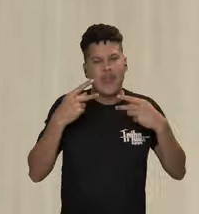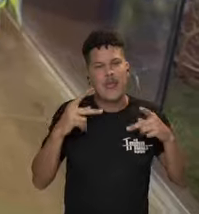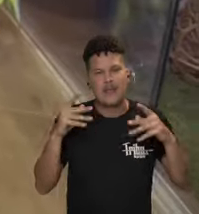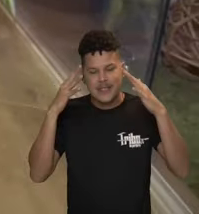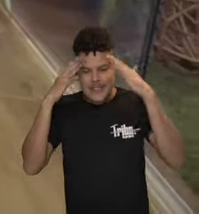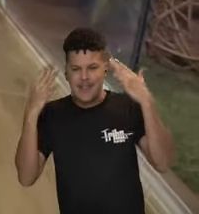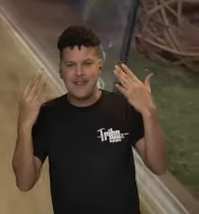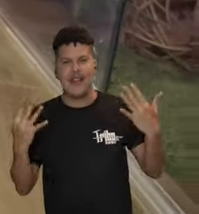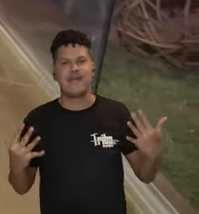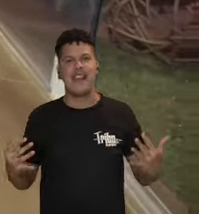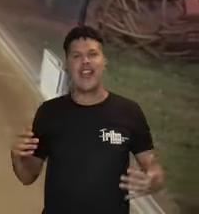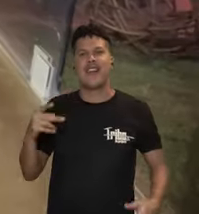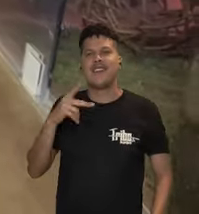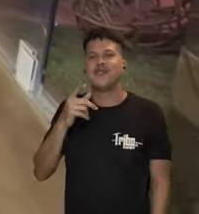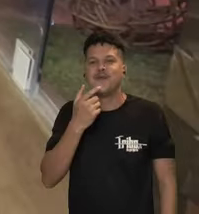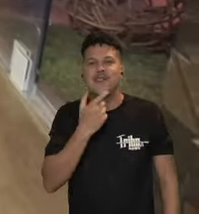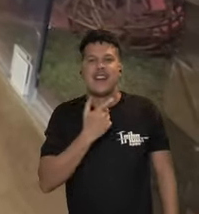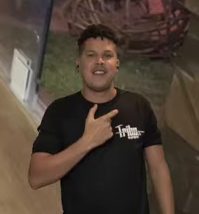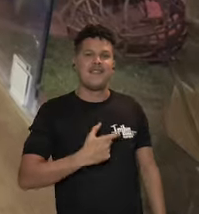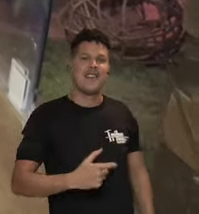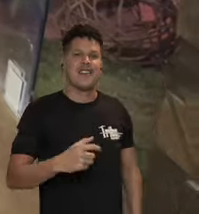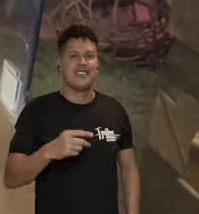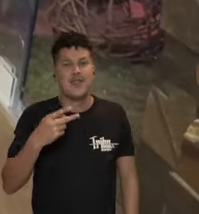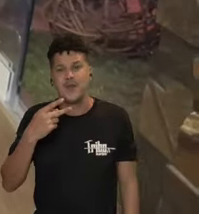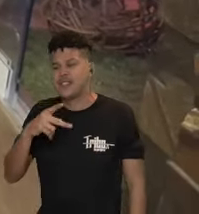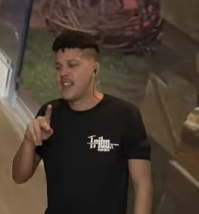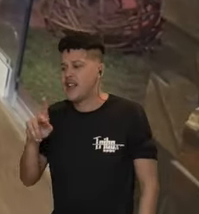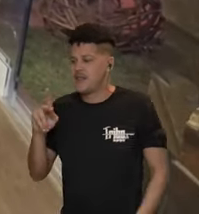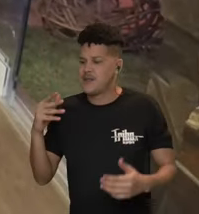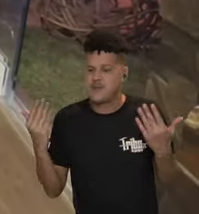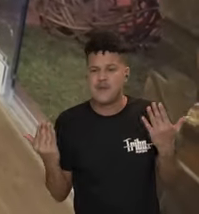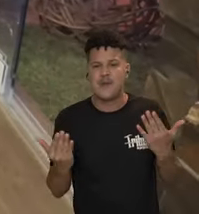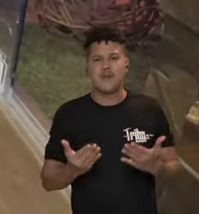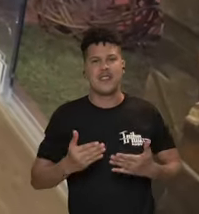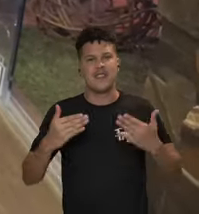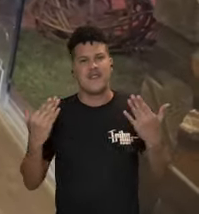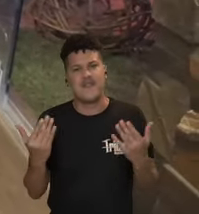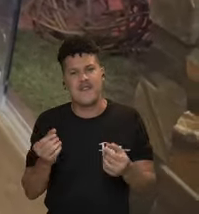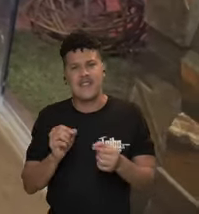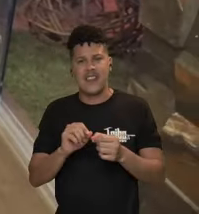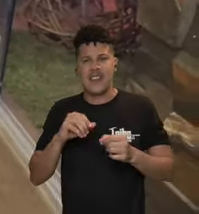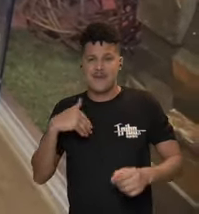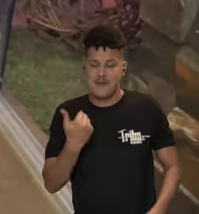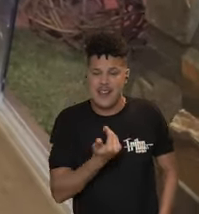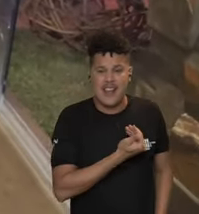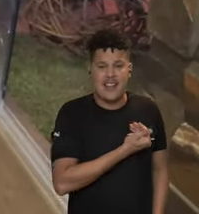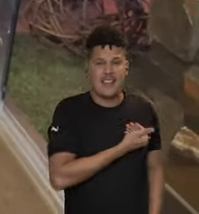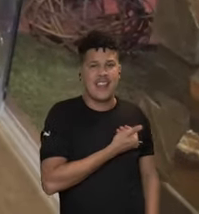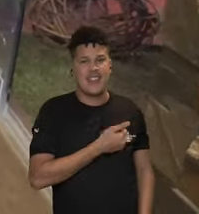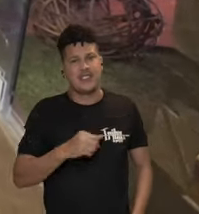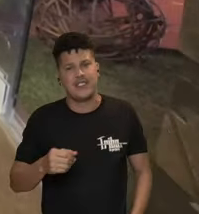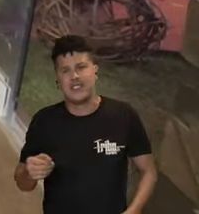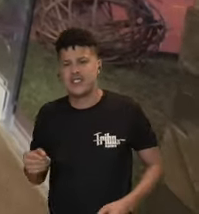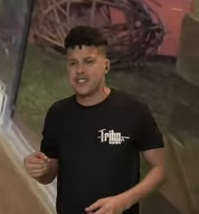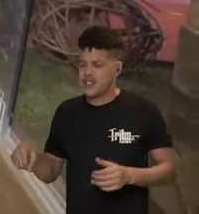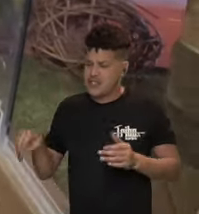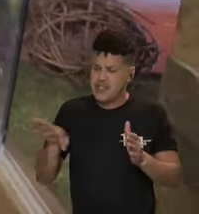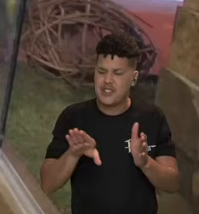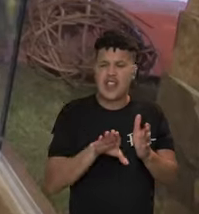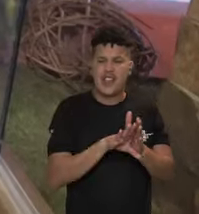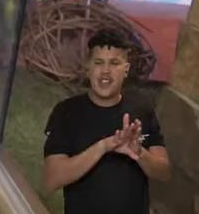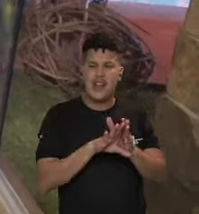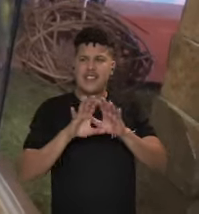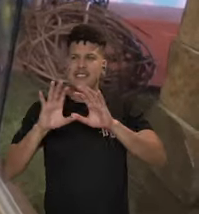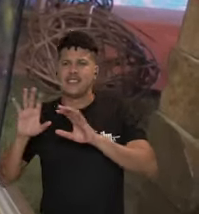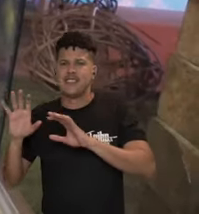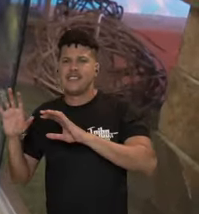cabelos, da sua voz, dos seus momentos feitos pra nós. E veio o